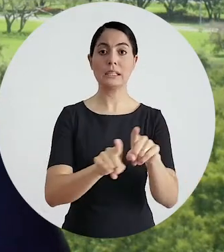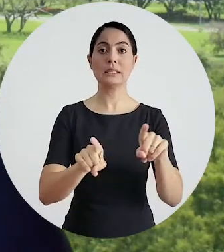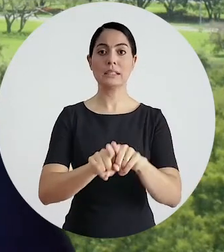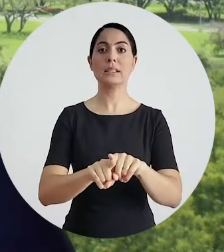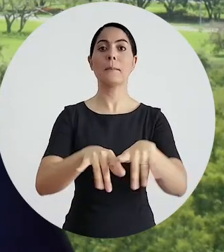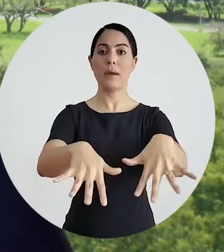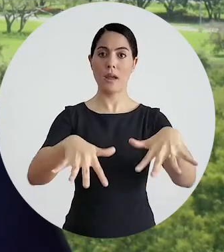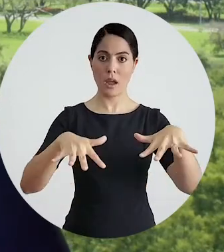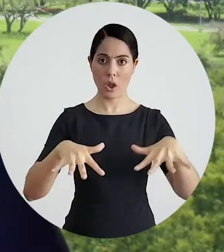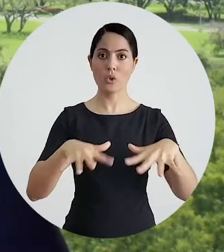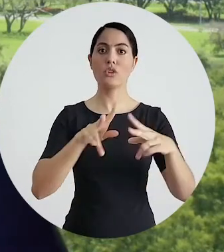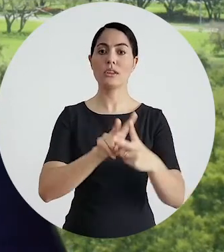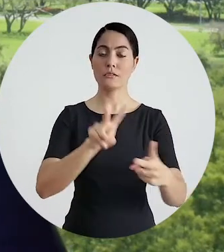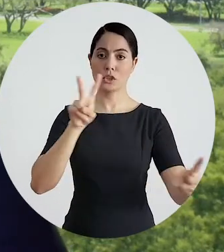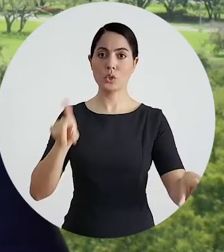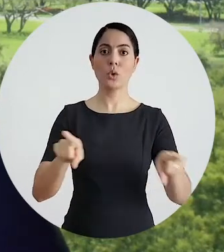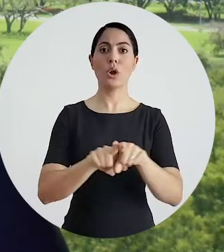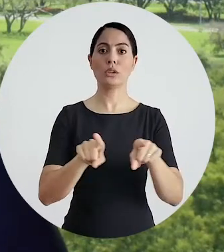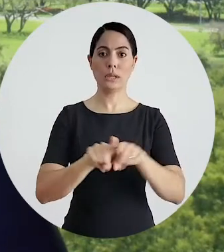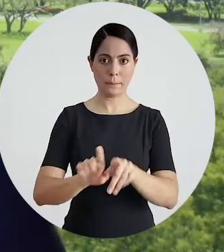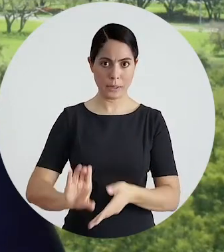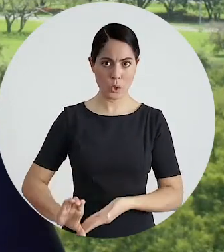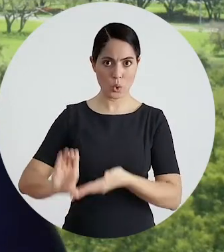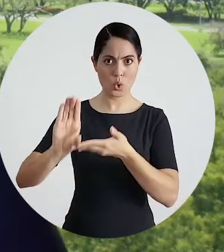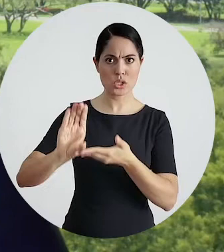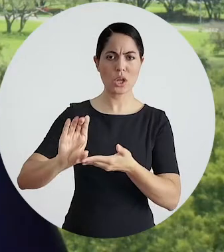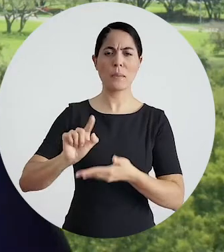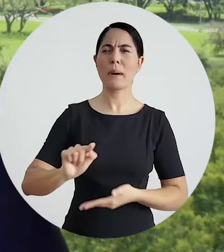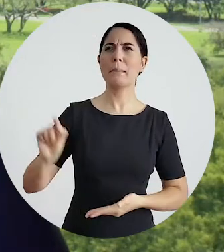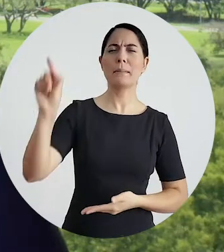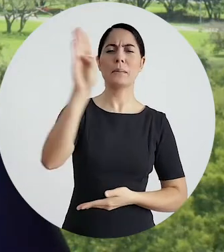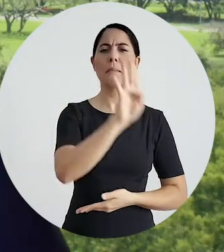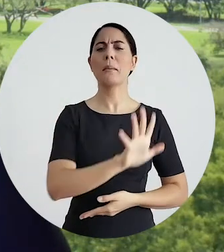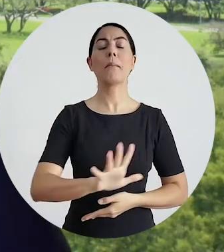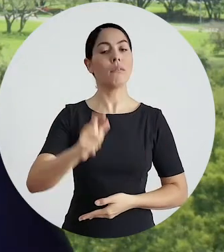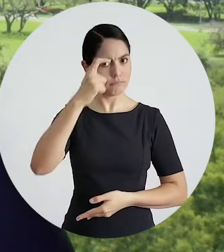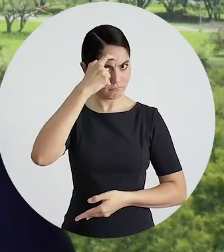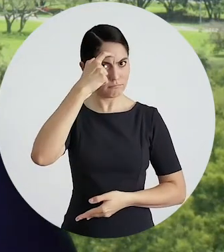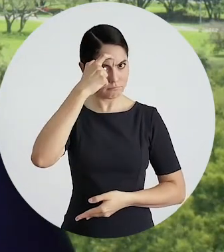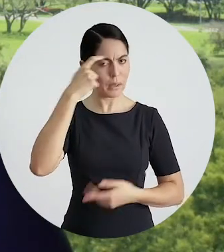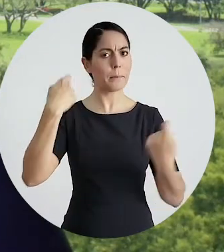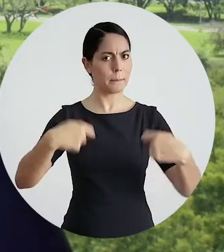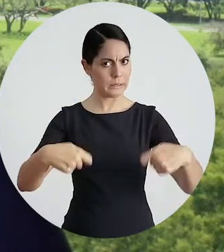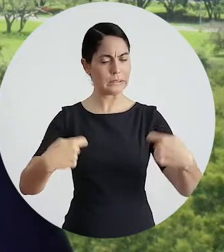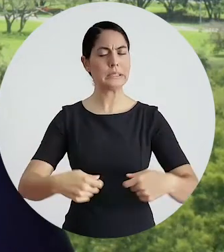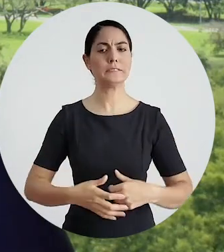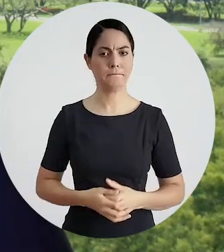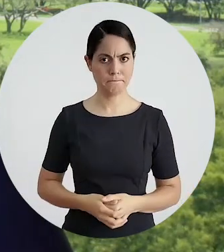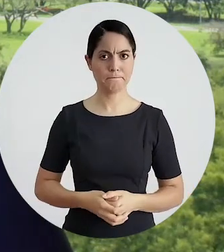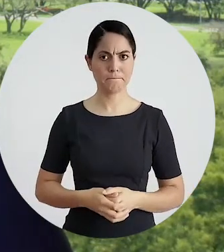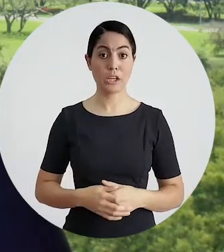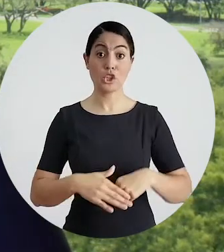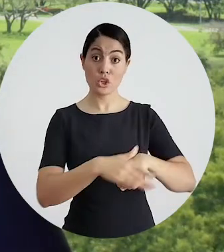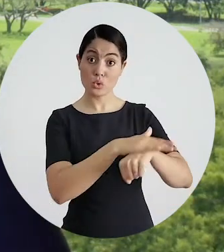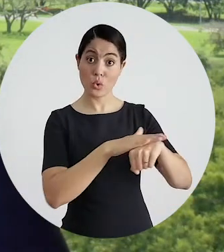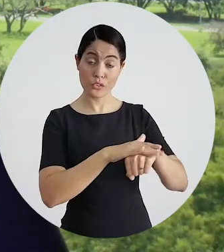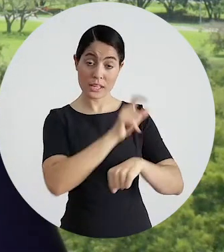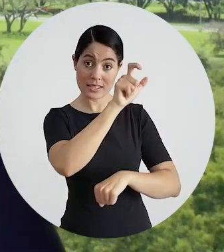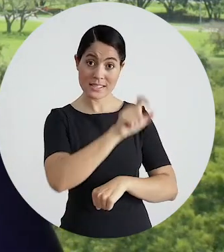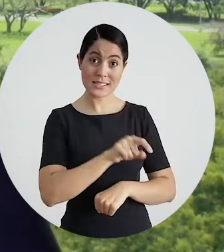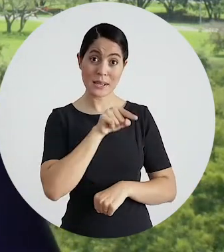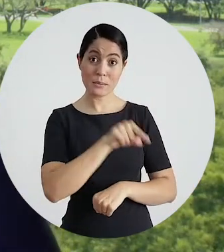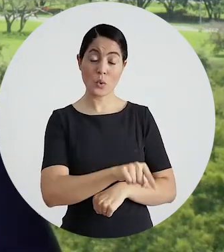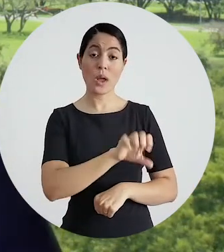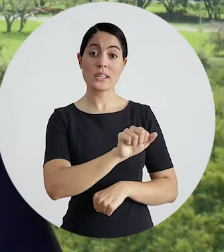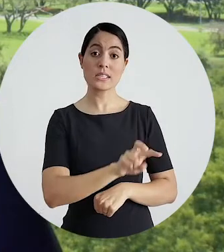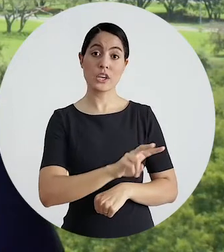Conselho. Um assunto importante que deve ser refletido em todo e qualquer lugar. Nós conversamos com a presidente da Comissão Nacional de